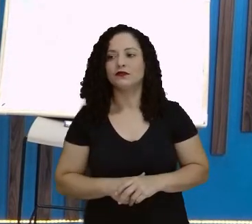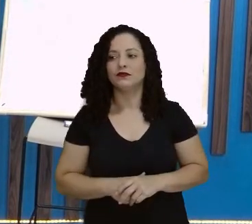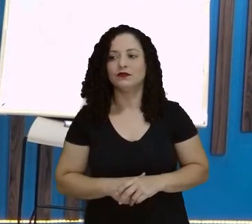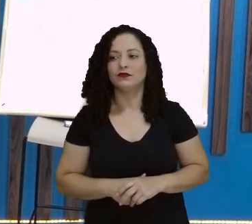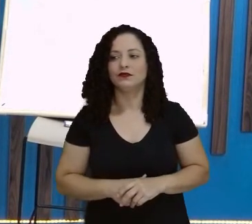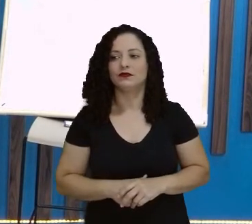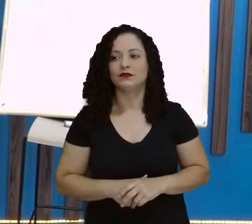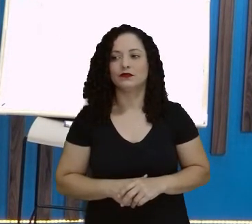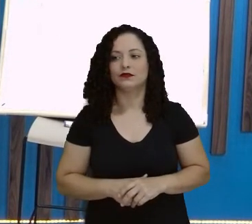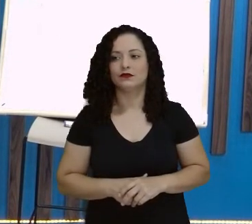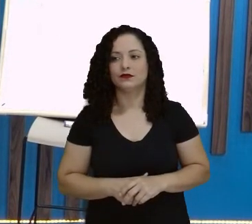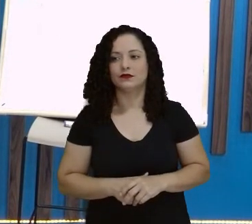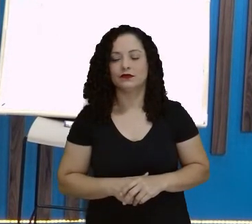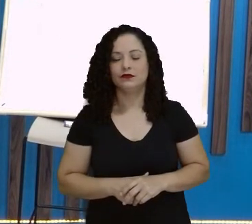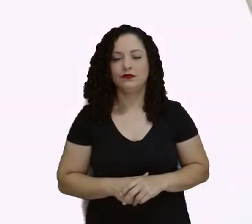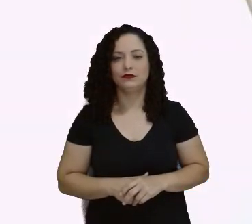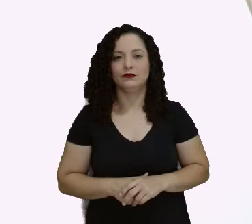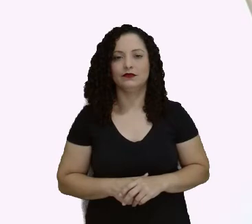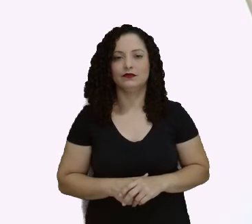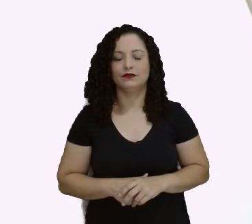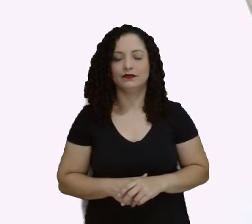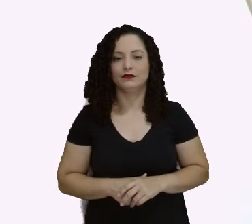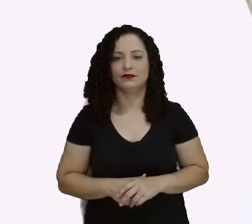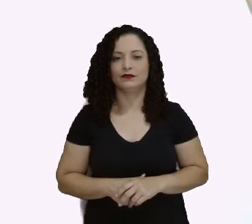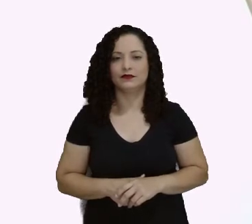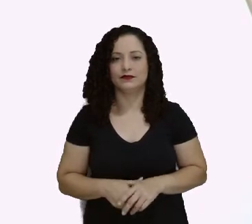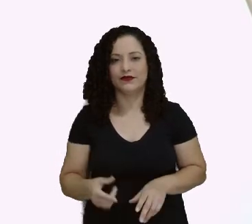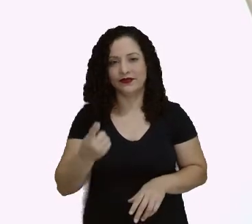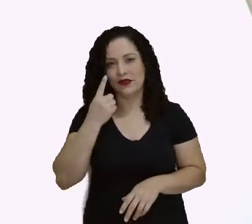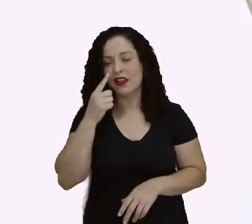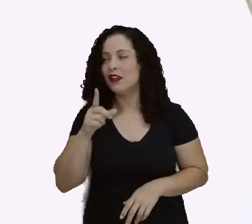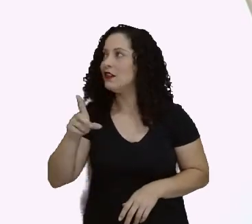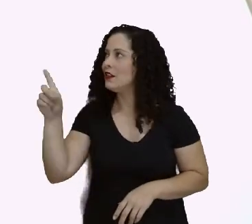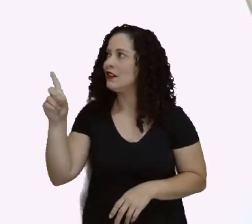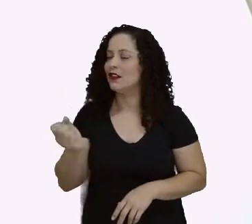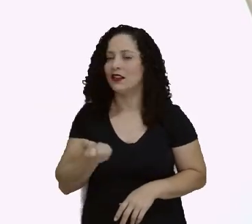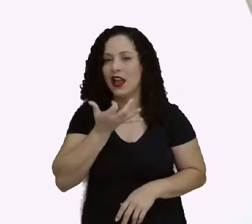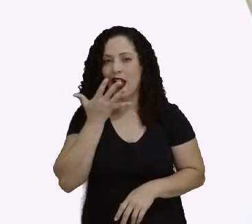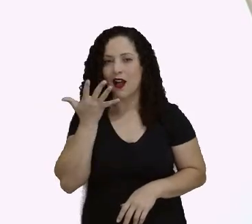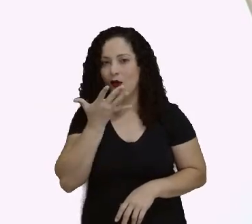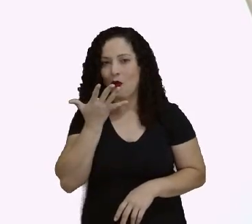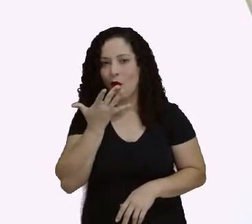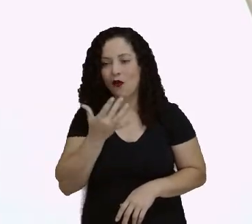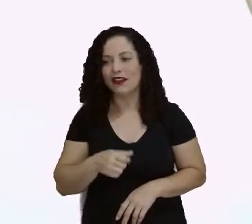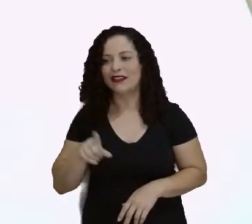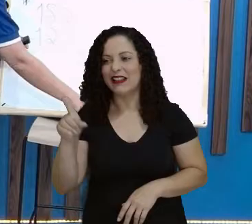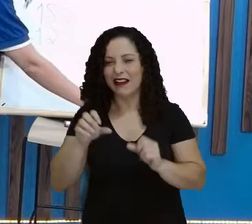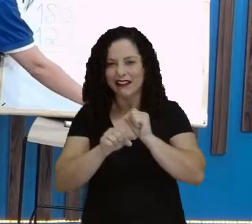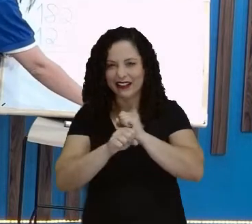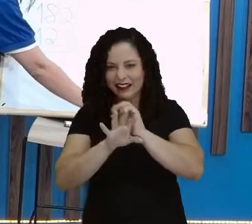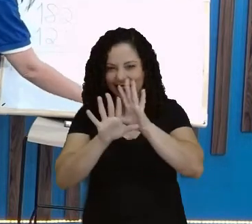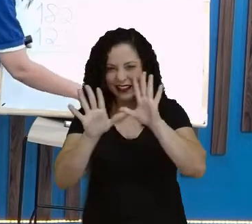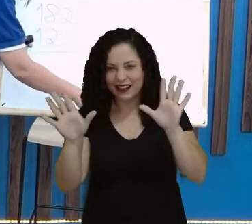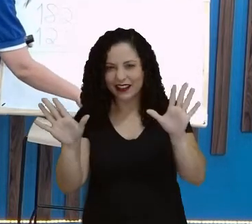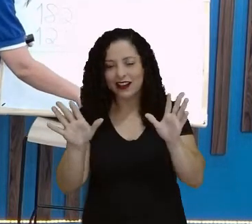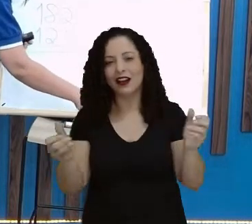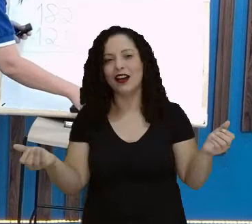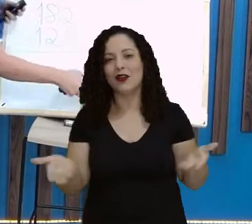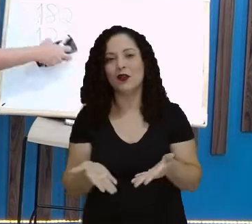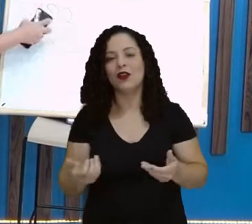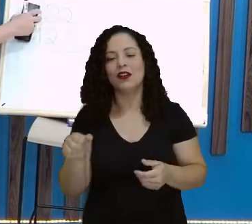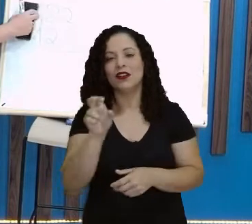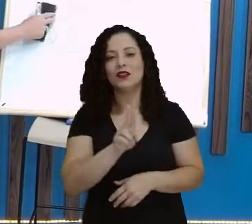aqui. Será que vai dar para pegar aqui? Acho que eu vou mudar a cor do lápis. Eita, tá clarinho. É, deixa eu usar o preto,